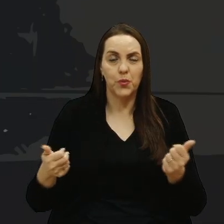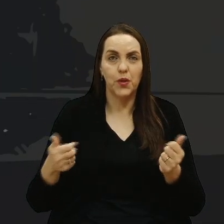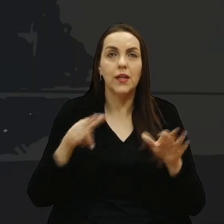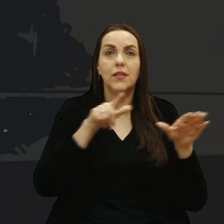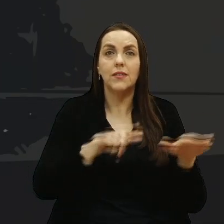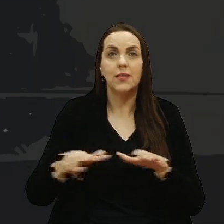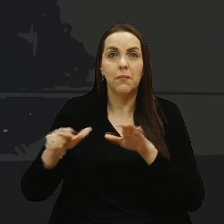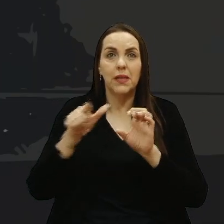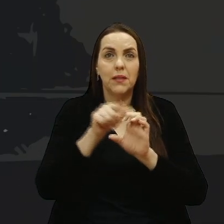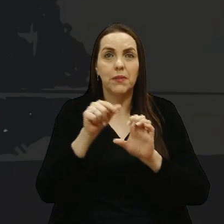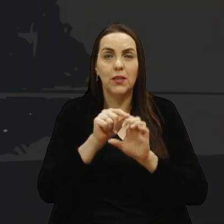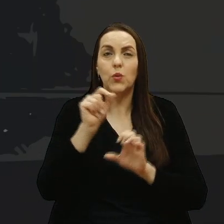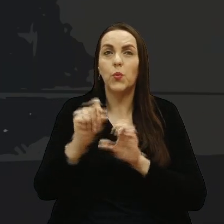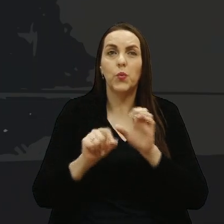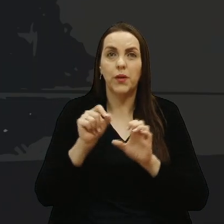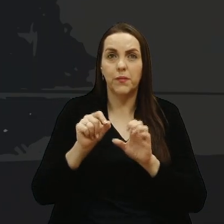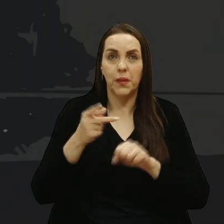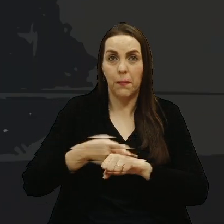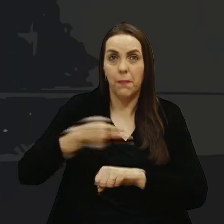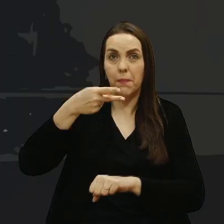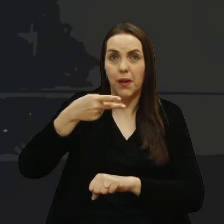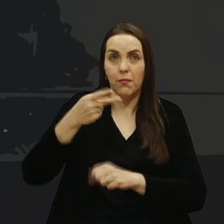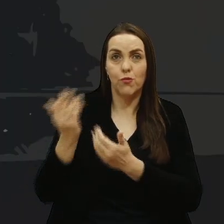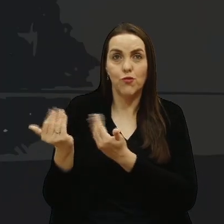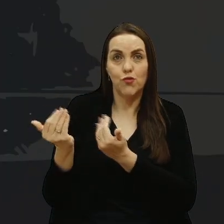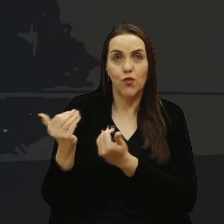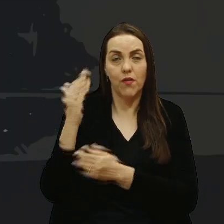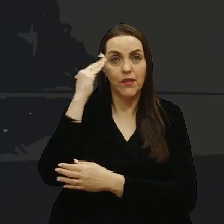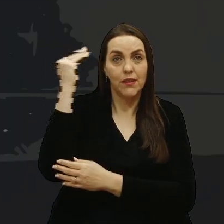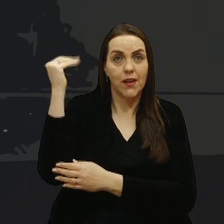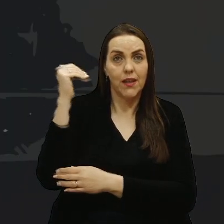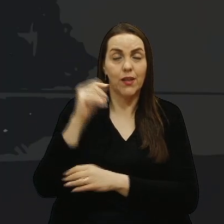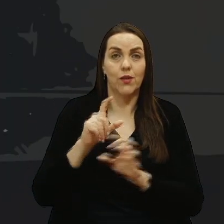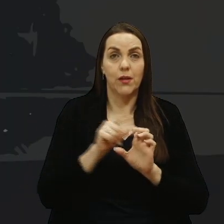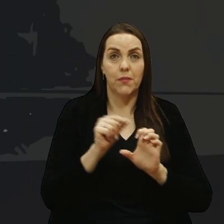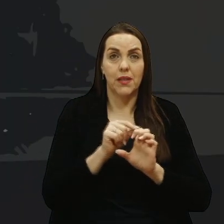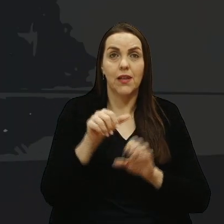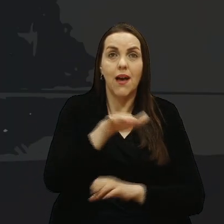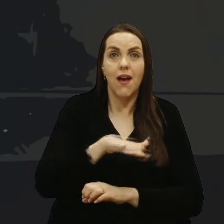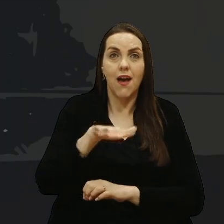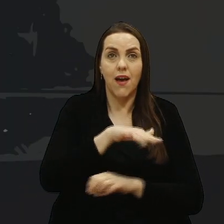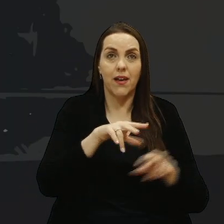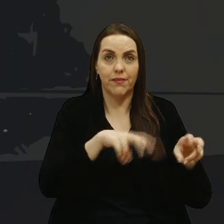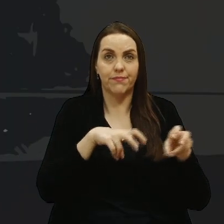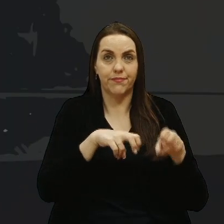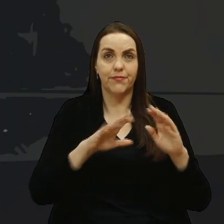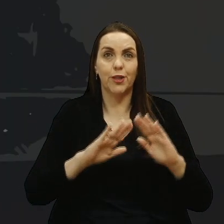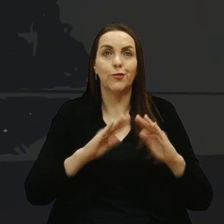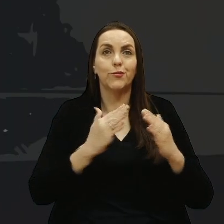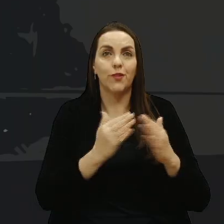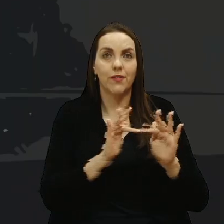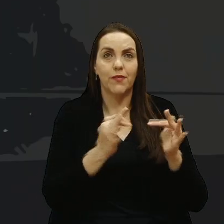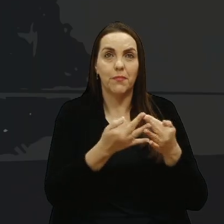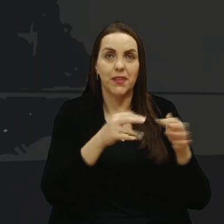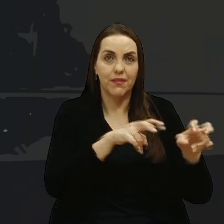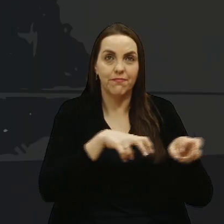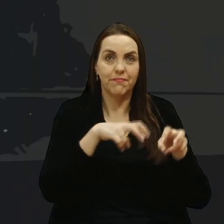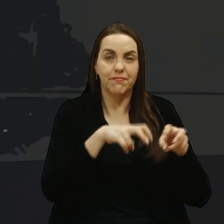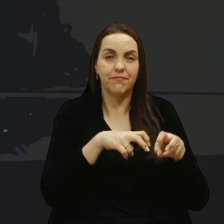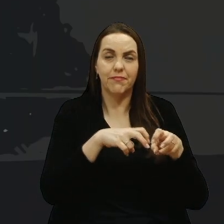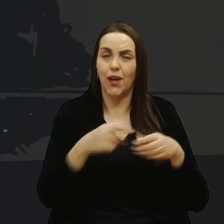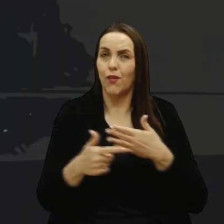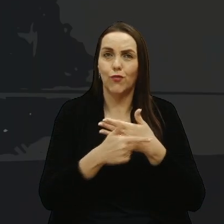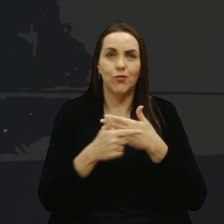o Prêmio Jovem Talento Empreendedor também na área da agricultura. Nós temos a Escola Família Agrícola, que tem um papel